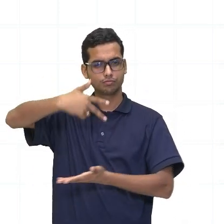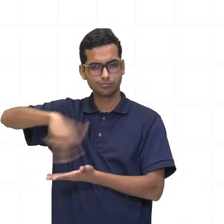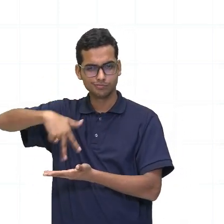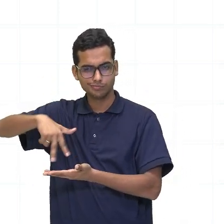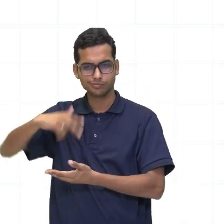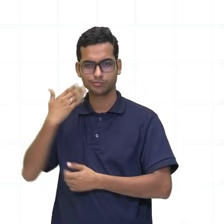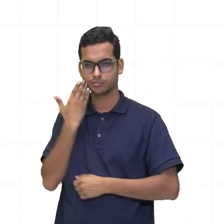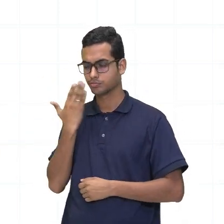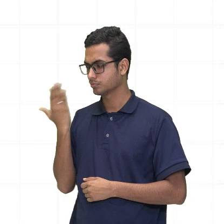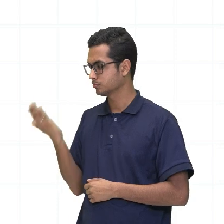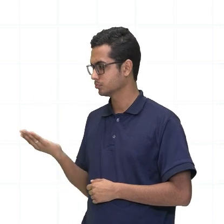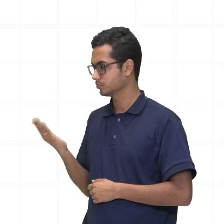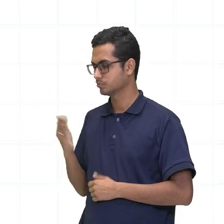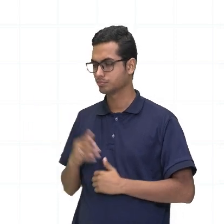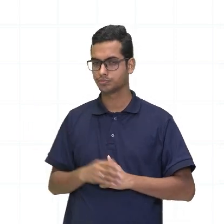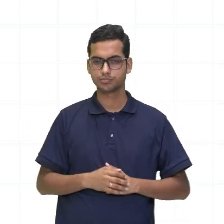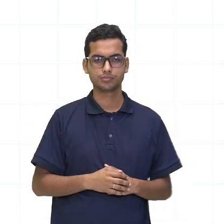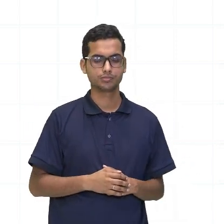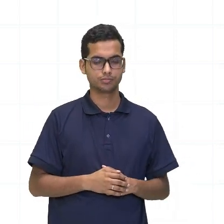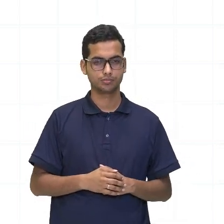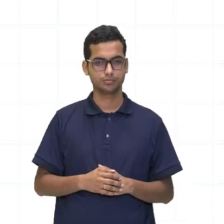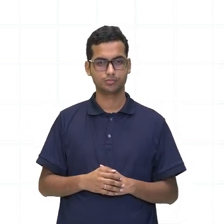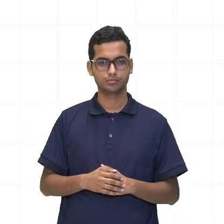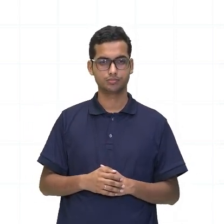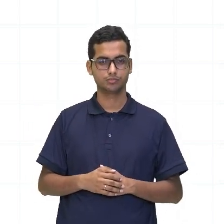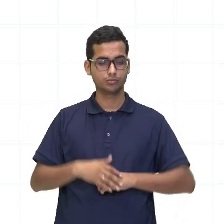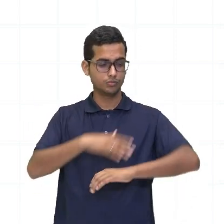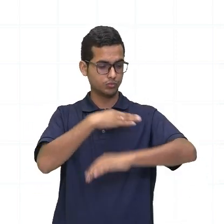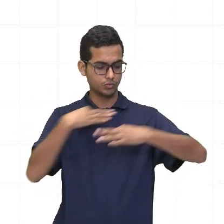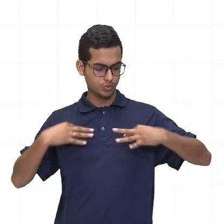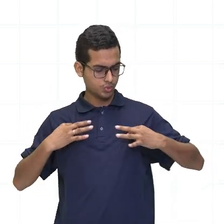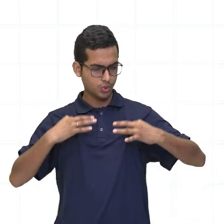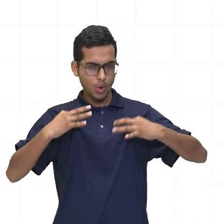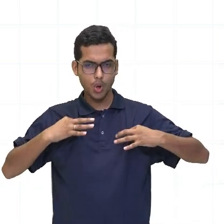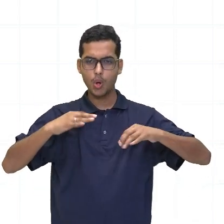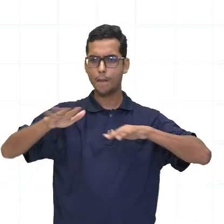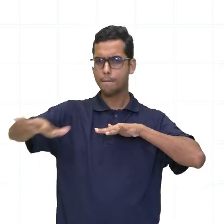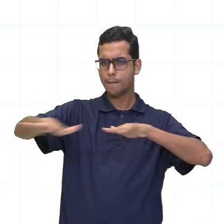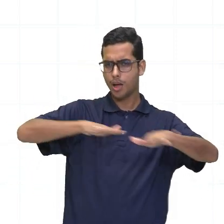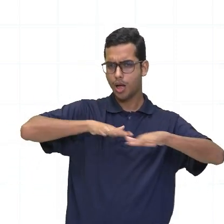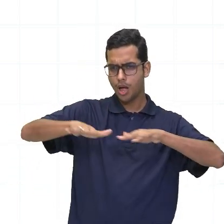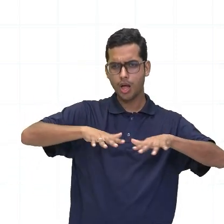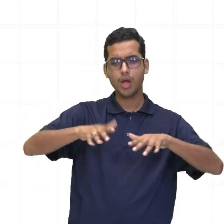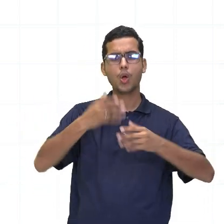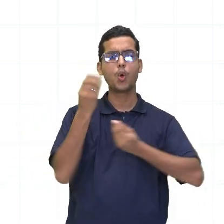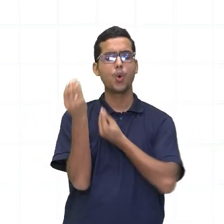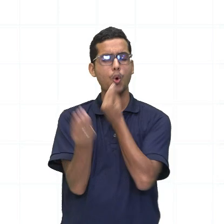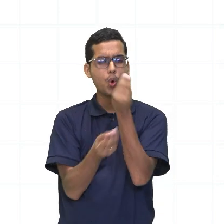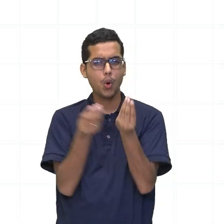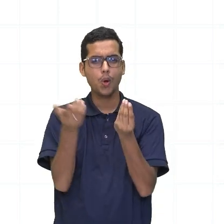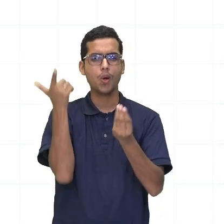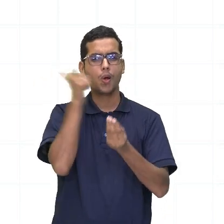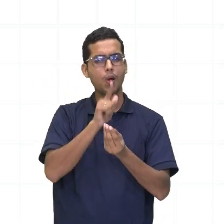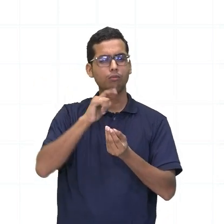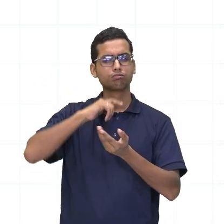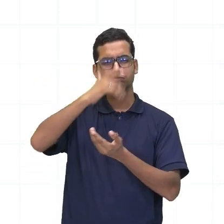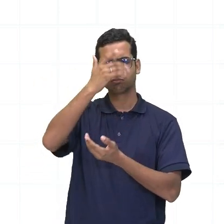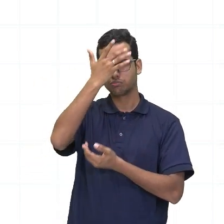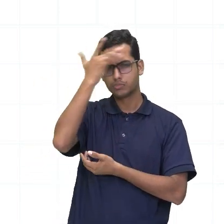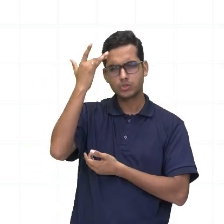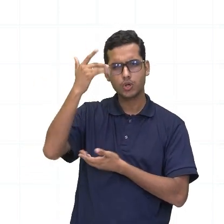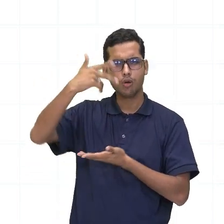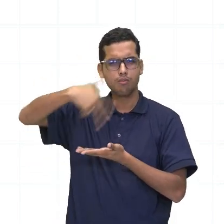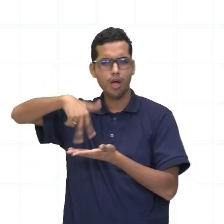dança, certo? Então, o figurino, os movimentos, como ela dança, a forma como a